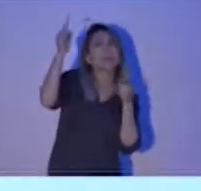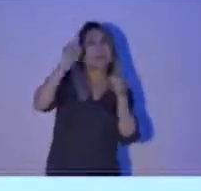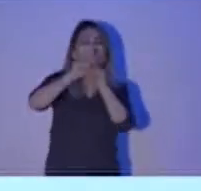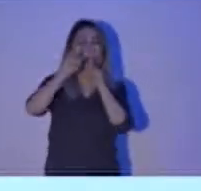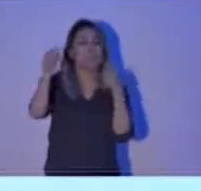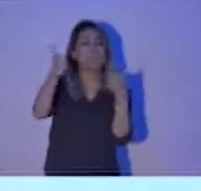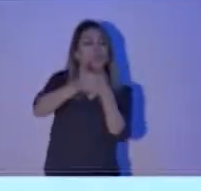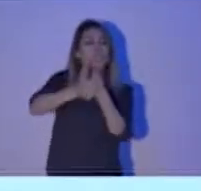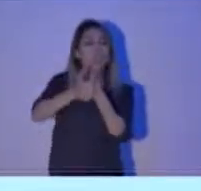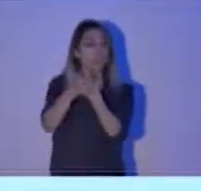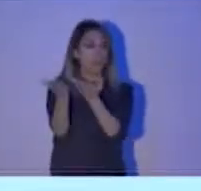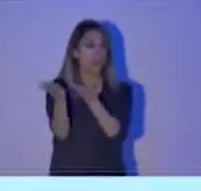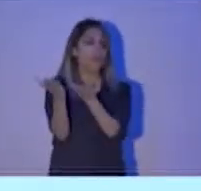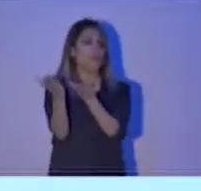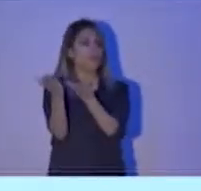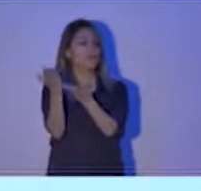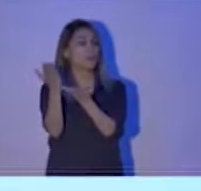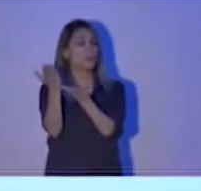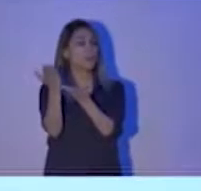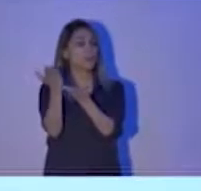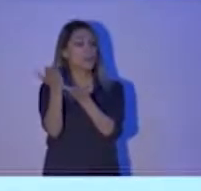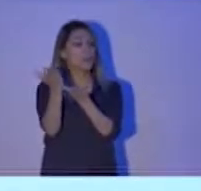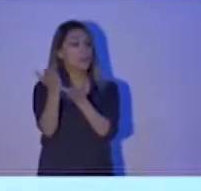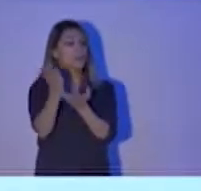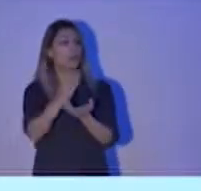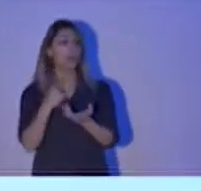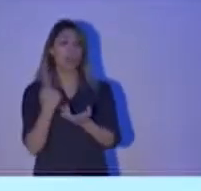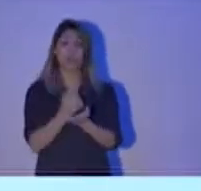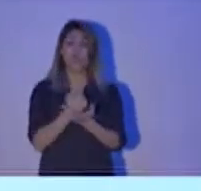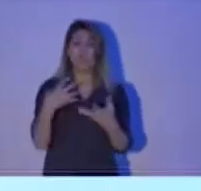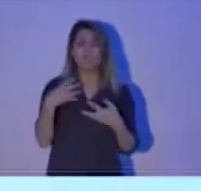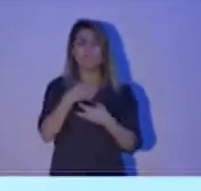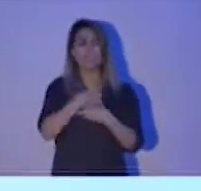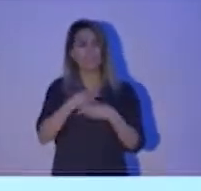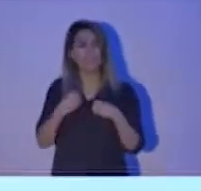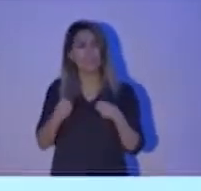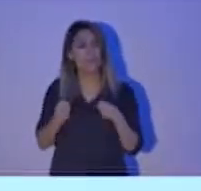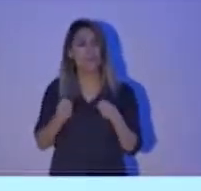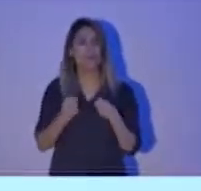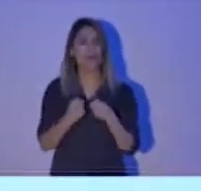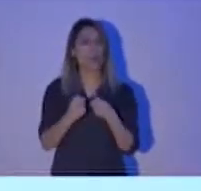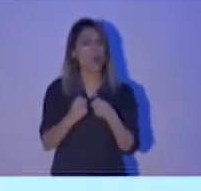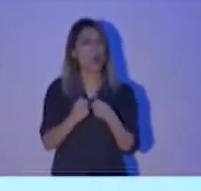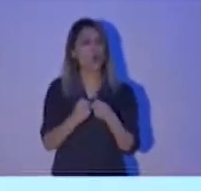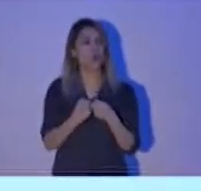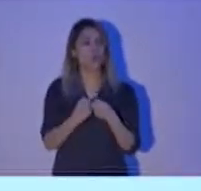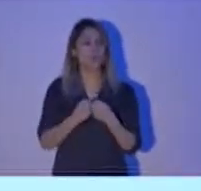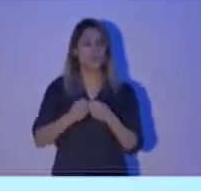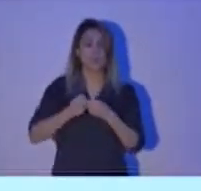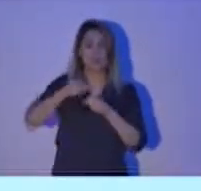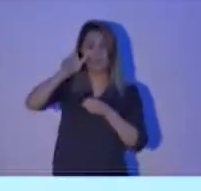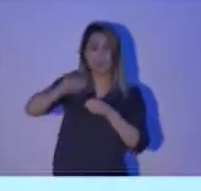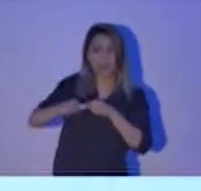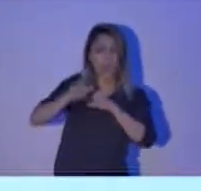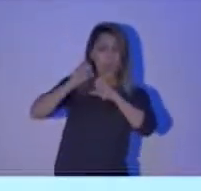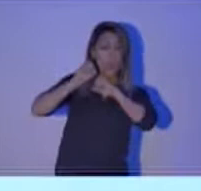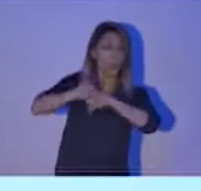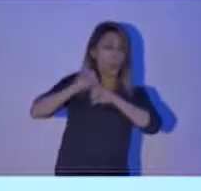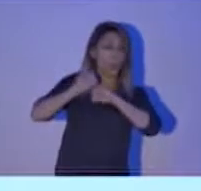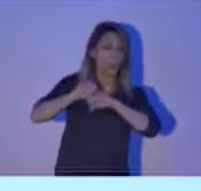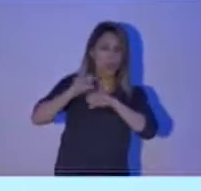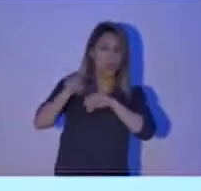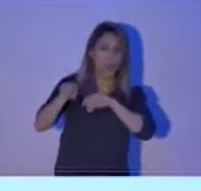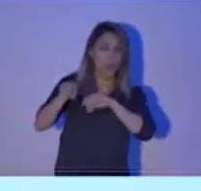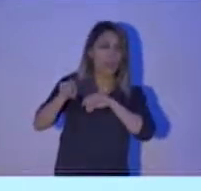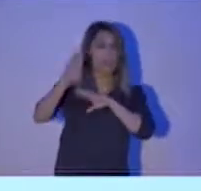está movendo esse sentimento de fortaleza, de colocar o educador como protagonista da